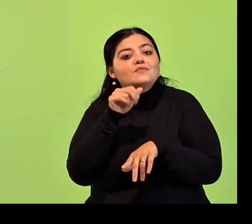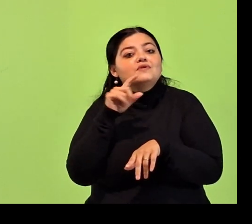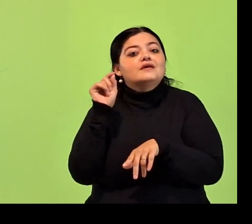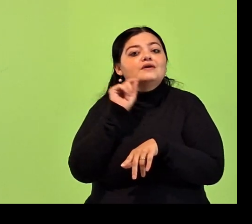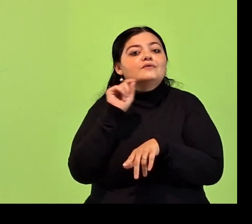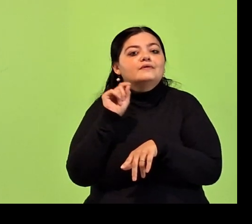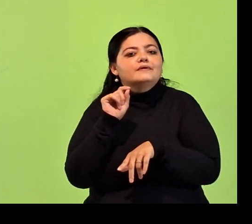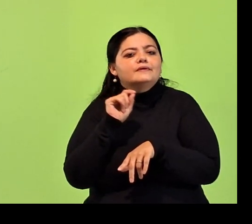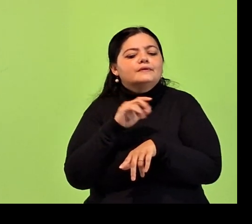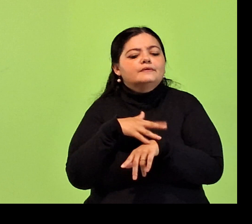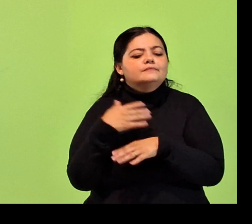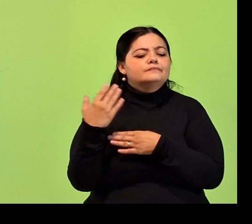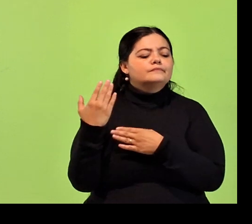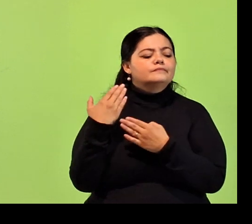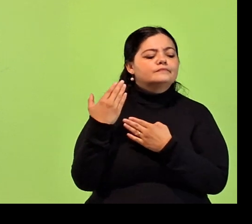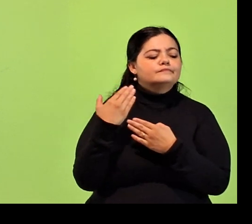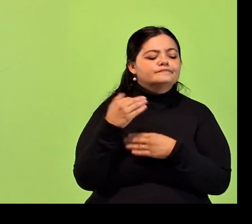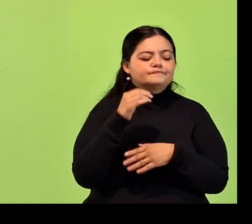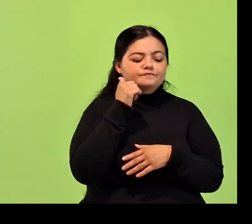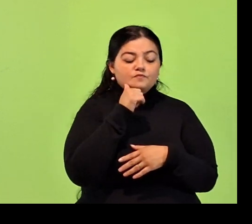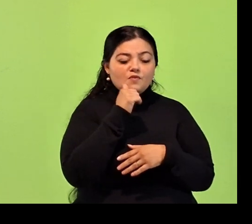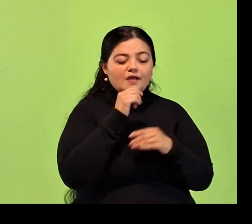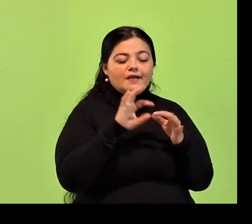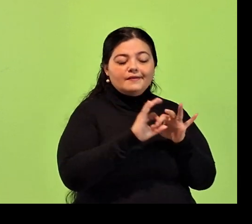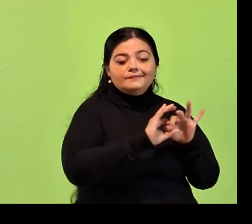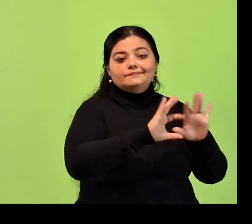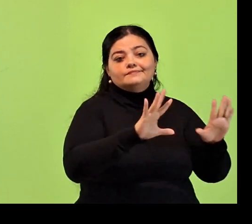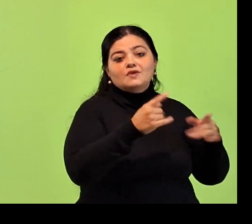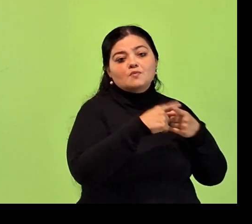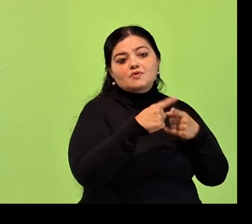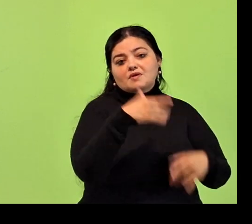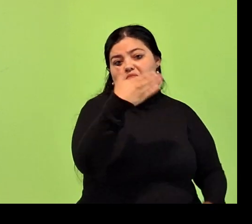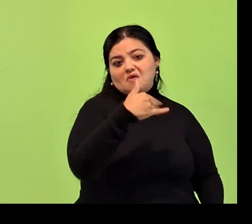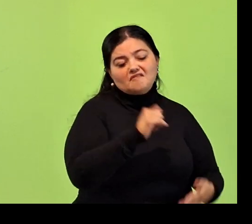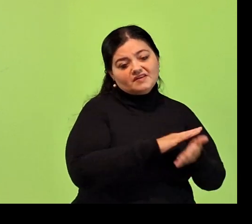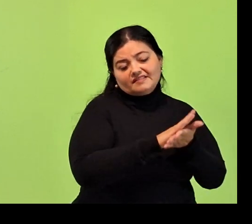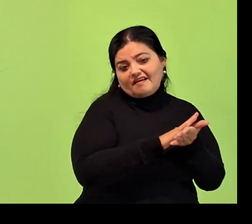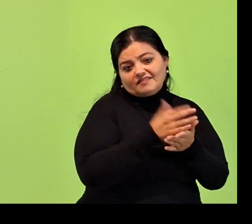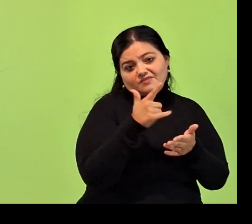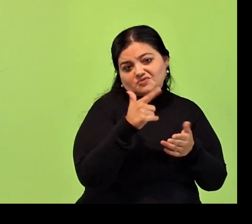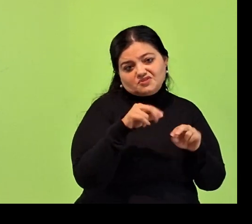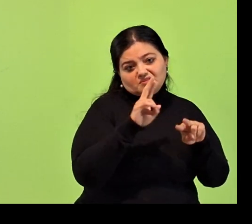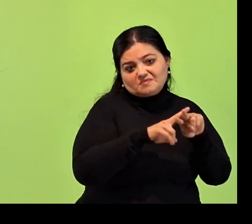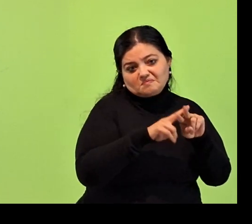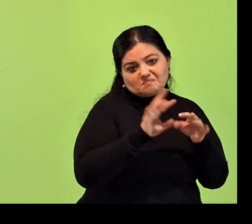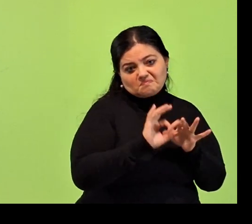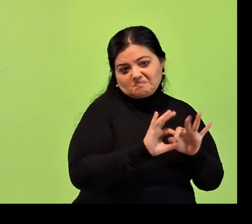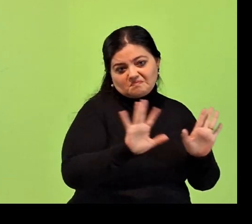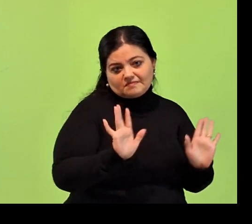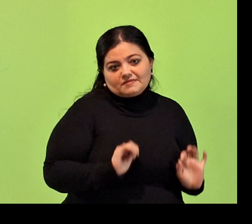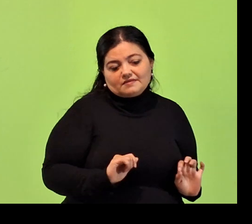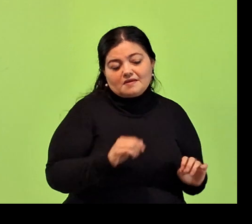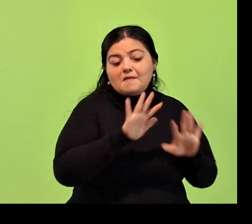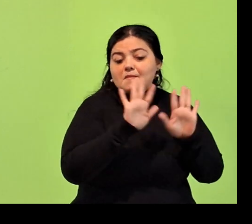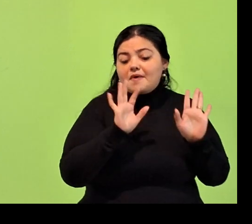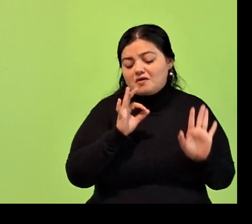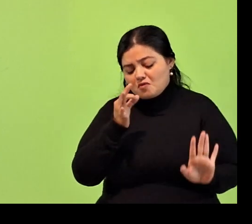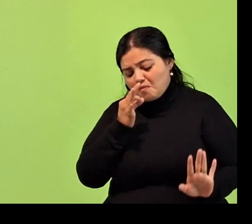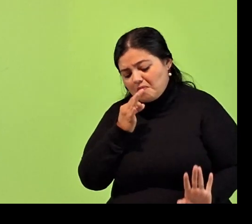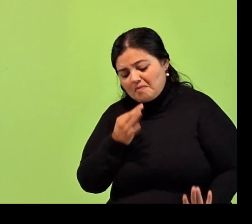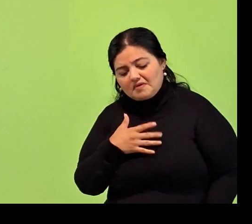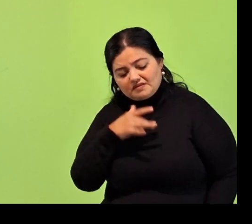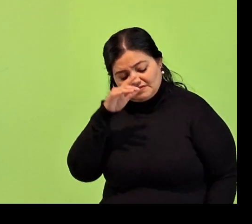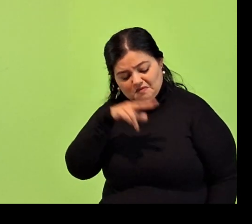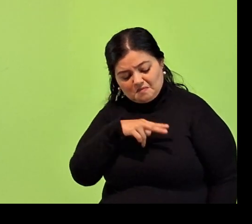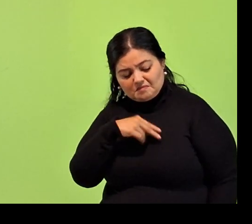suspeita, sendo libertada devido à total ausência de provas contra ela e também porque, e isso é uma opinião pessoal minha,